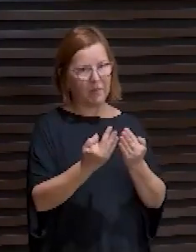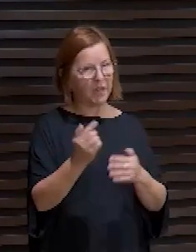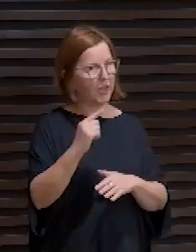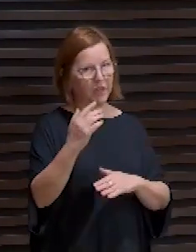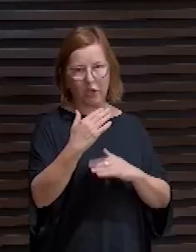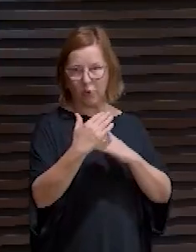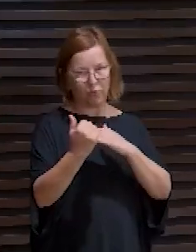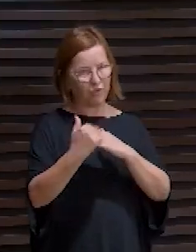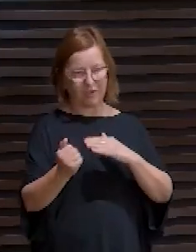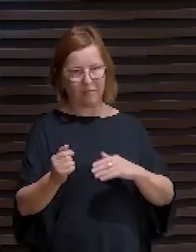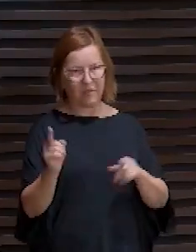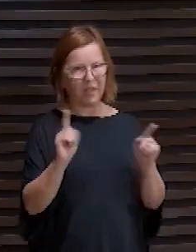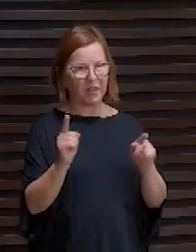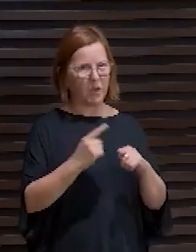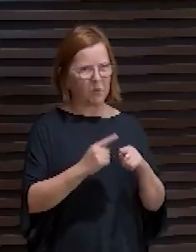somos chatos,